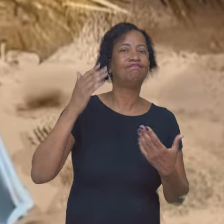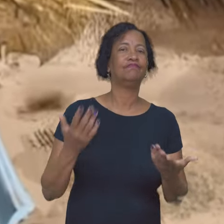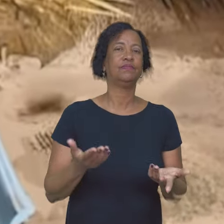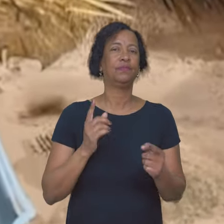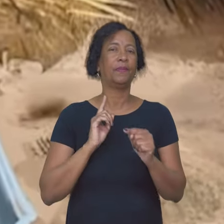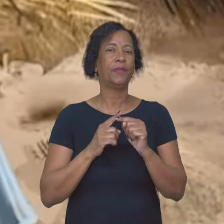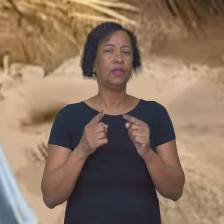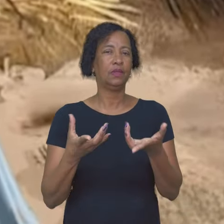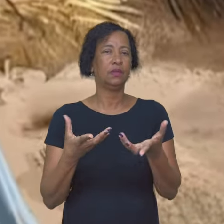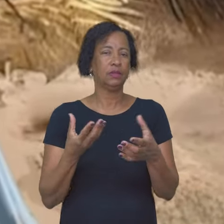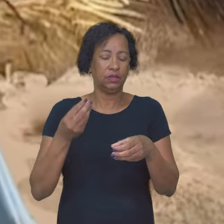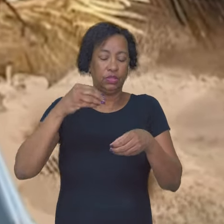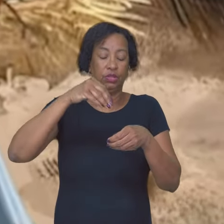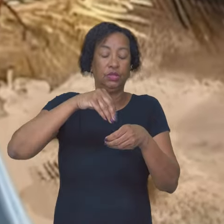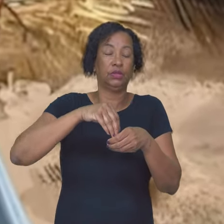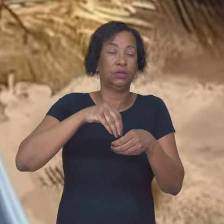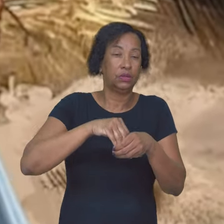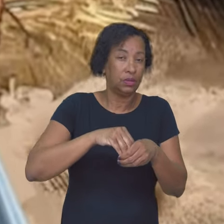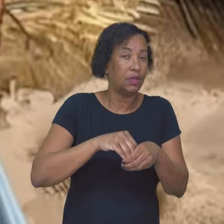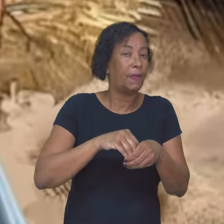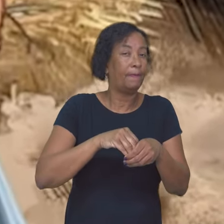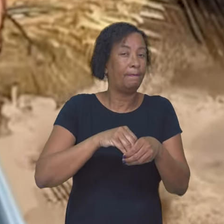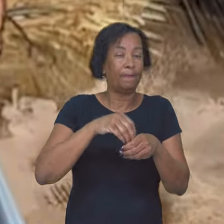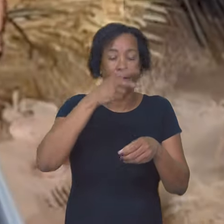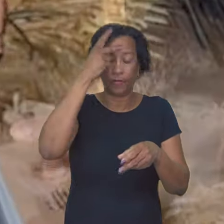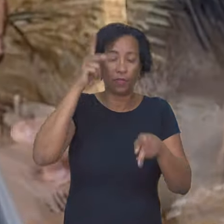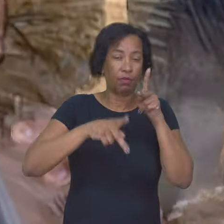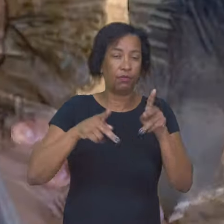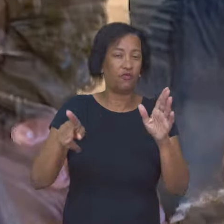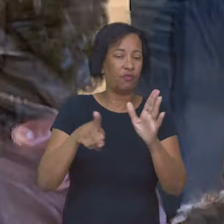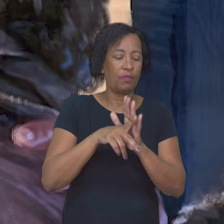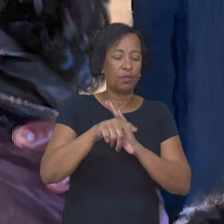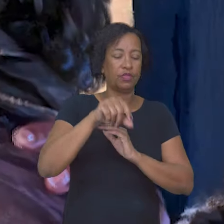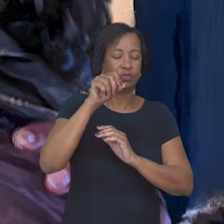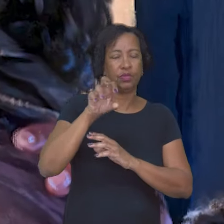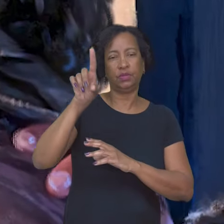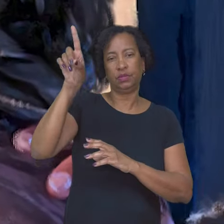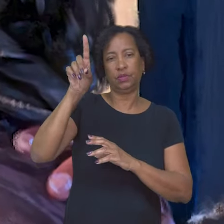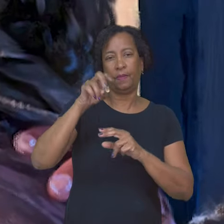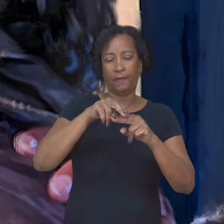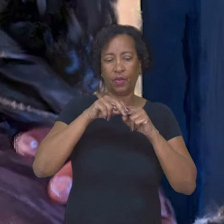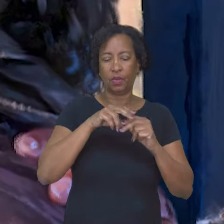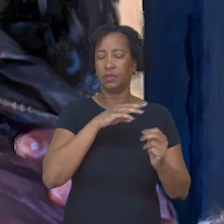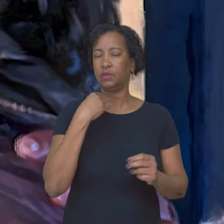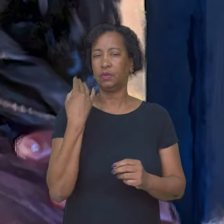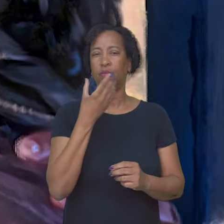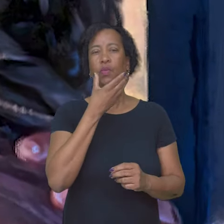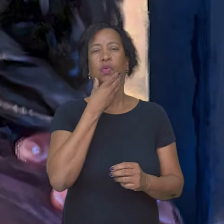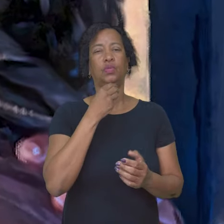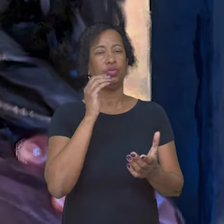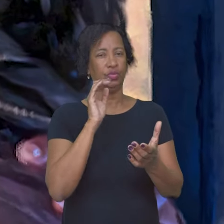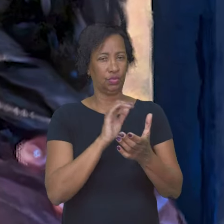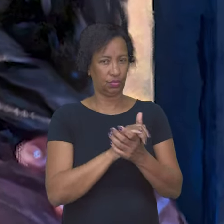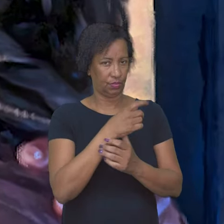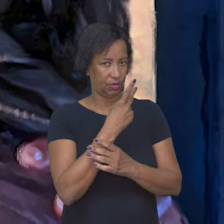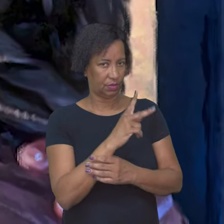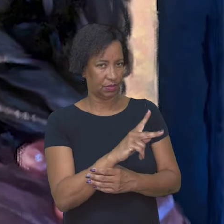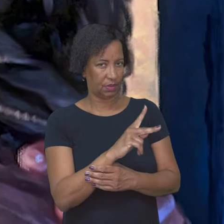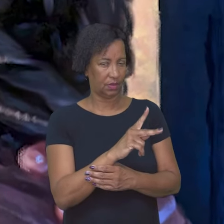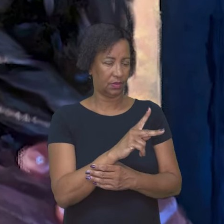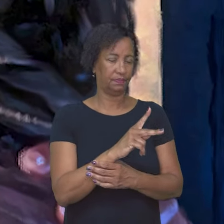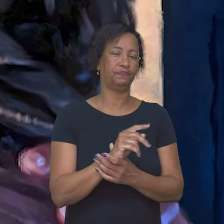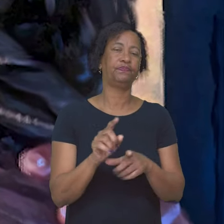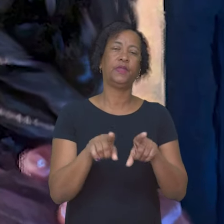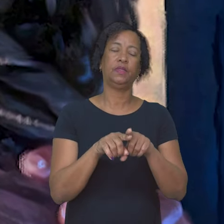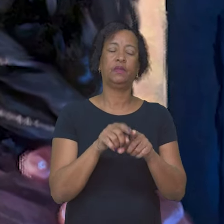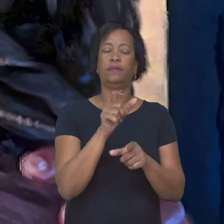integrante do povo escolhido de Deus tanto por causa da morte do seu marido e porque eles